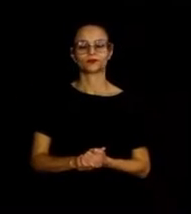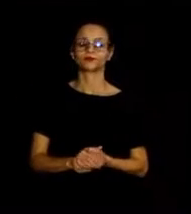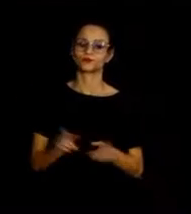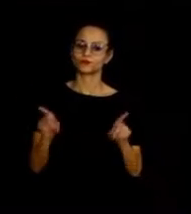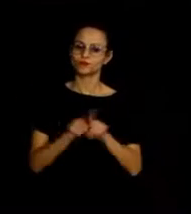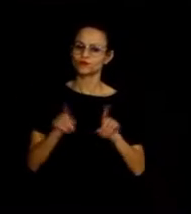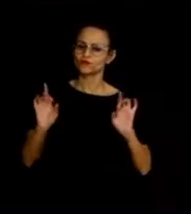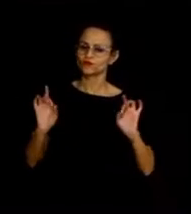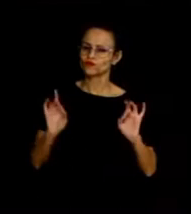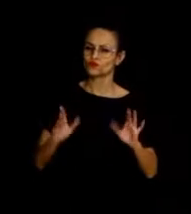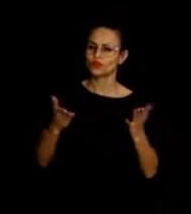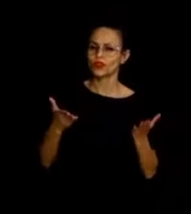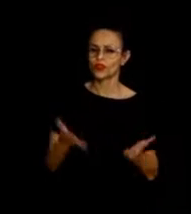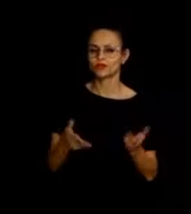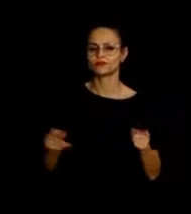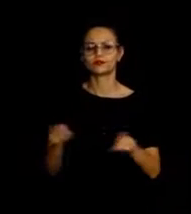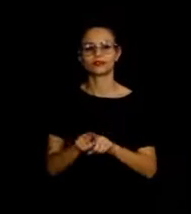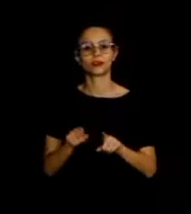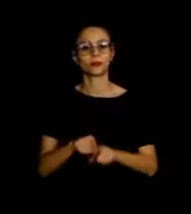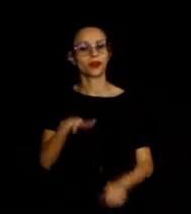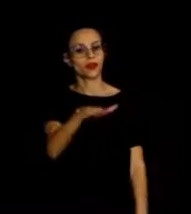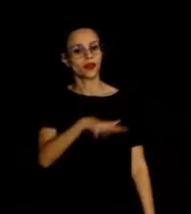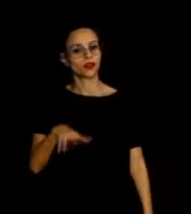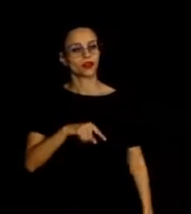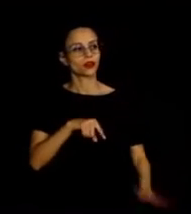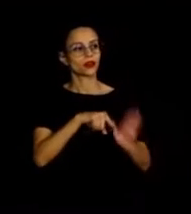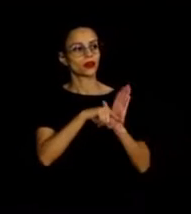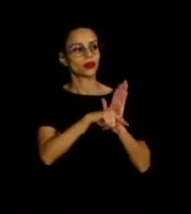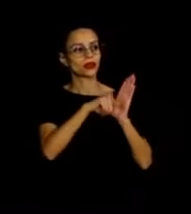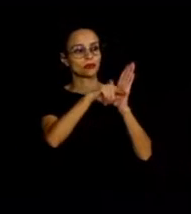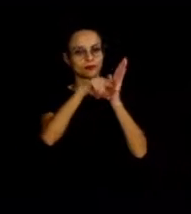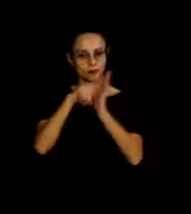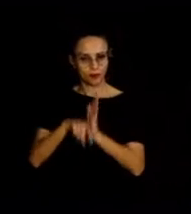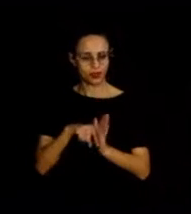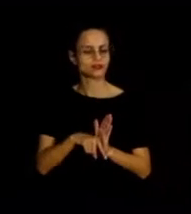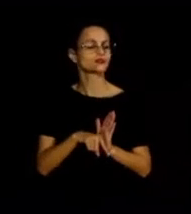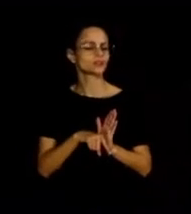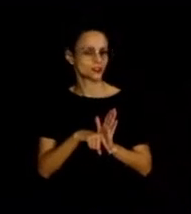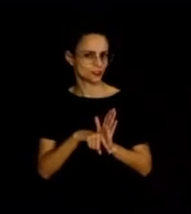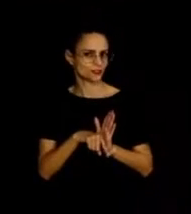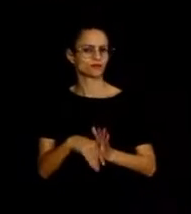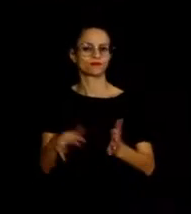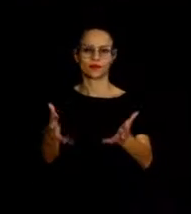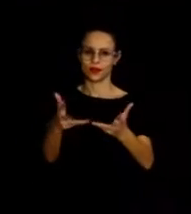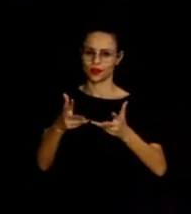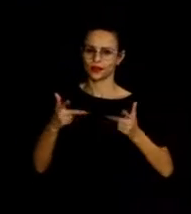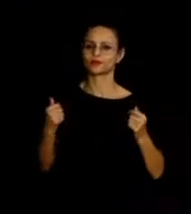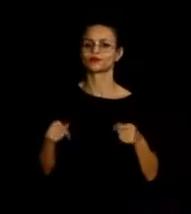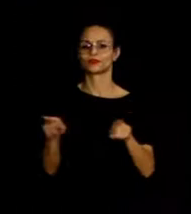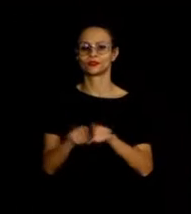bastasse a parte de pesquisa é algo também extraordinário